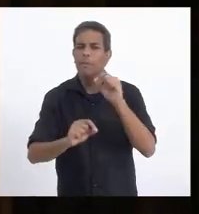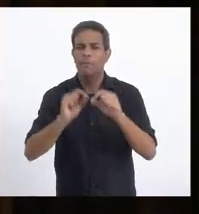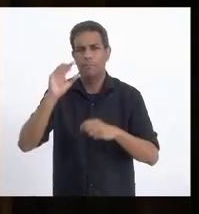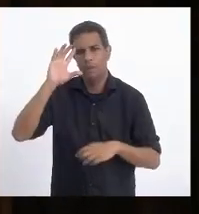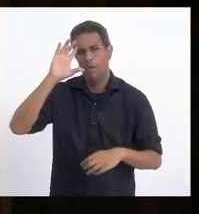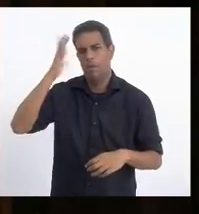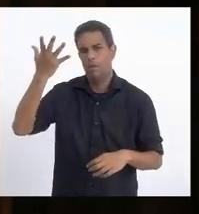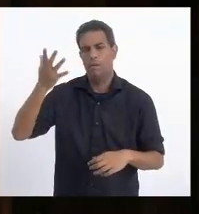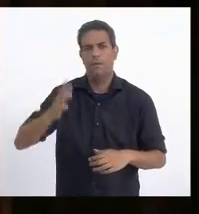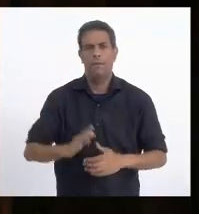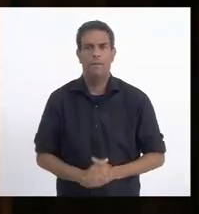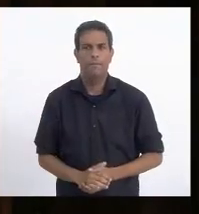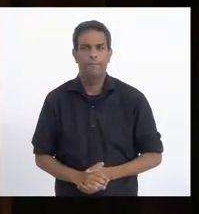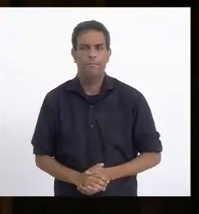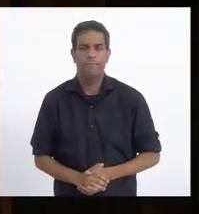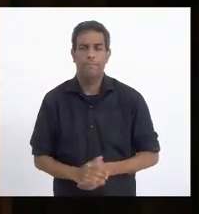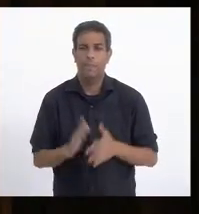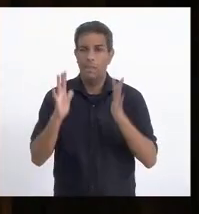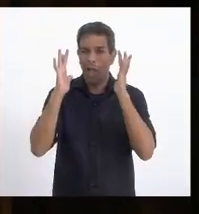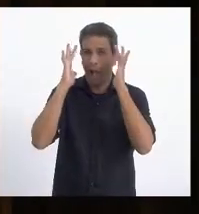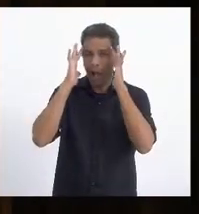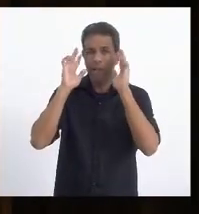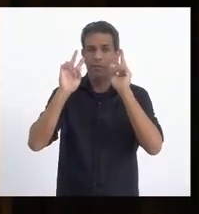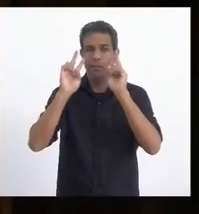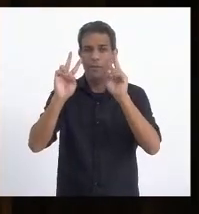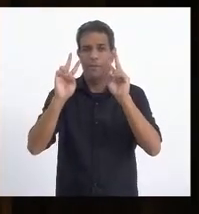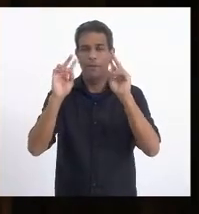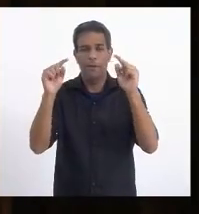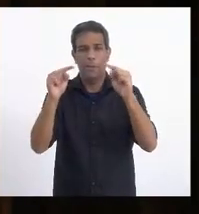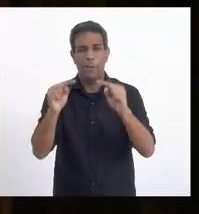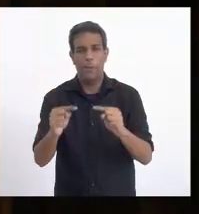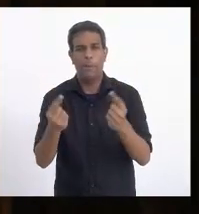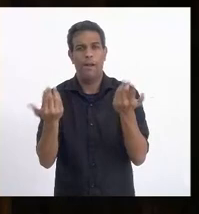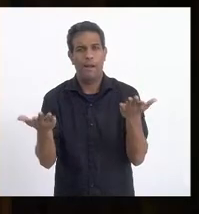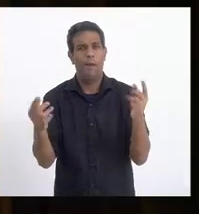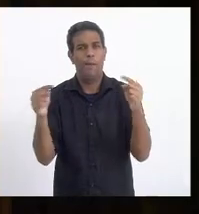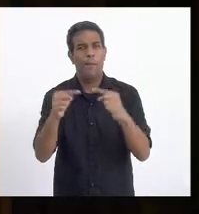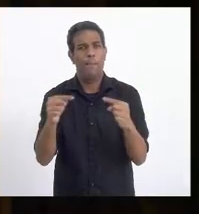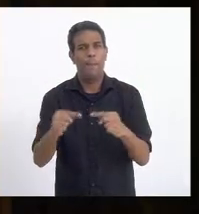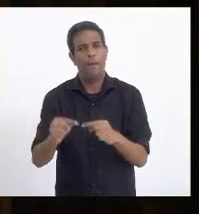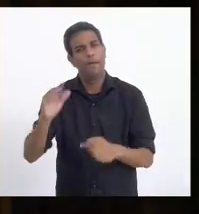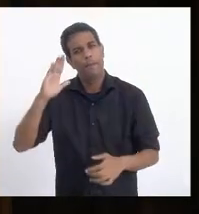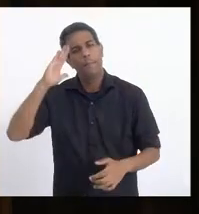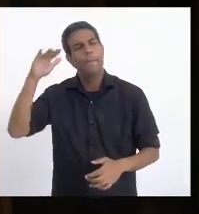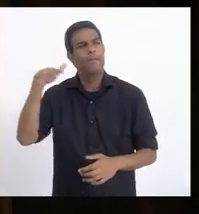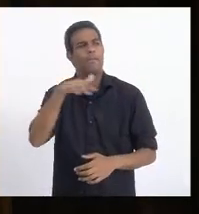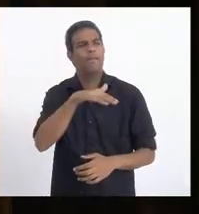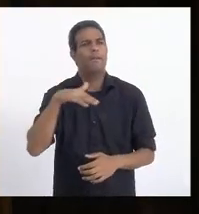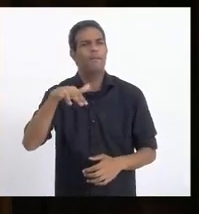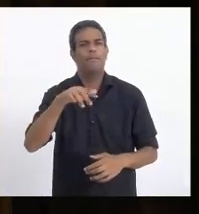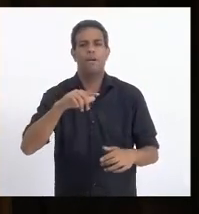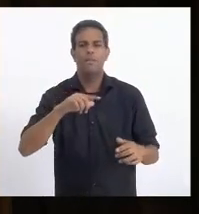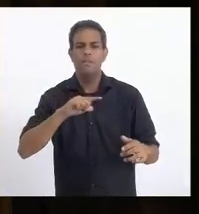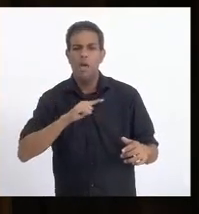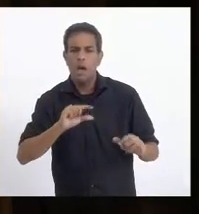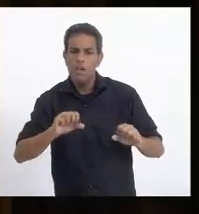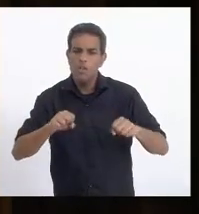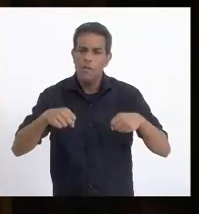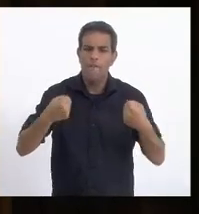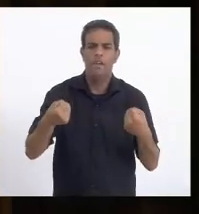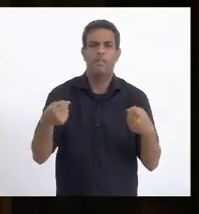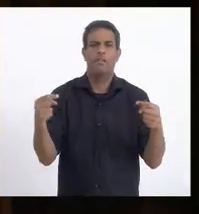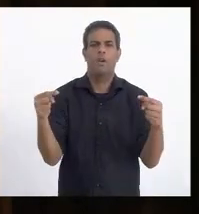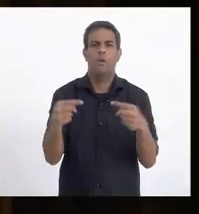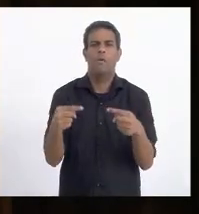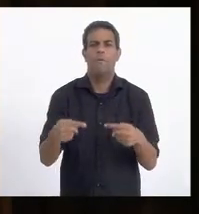solucionar e eu acho que essa questão também é é de defesa